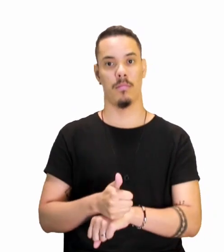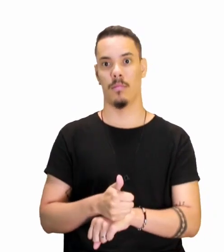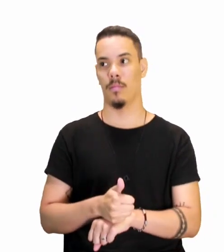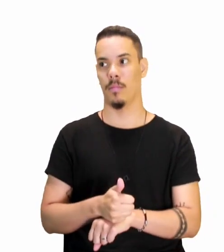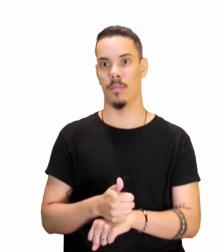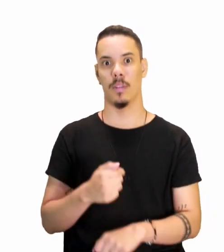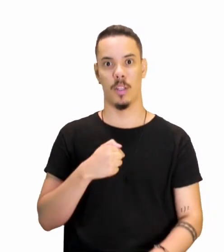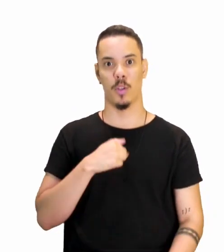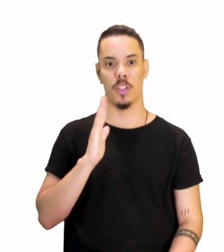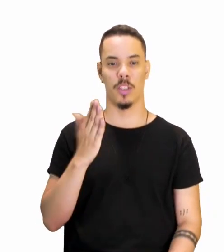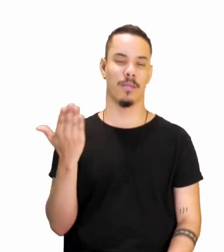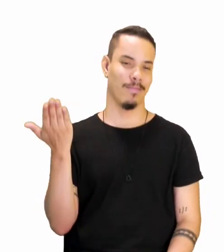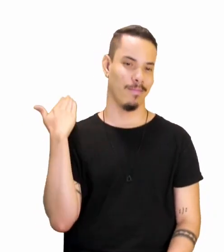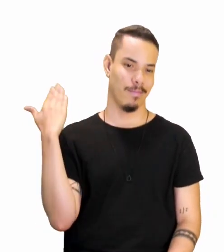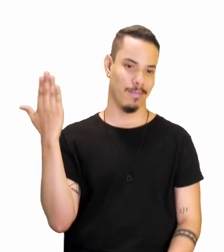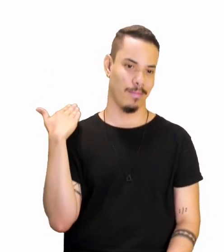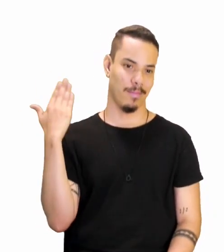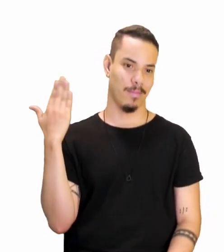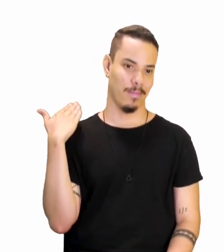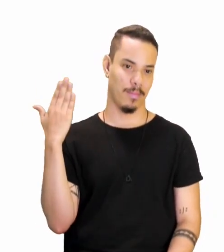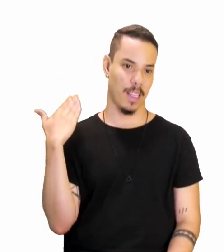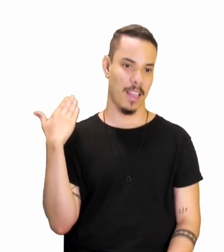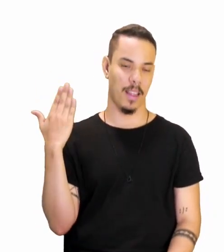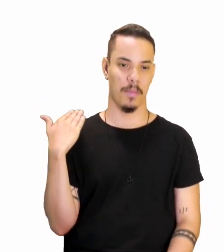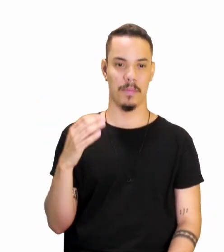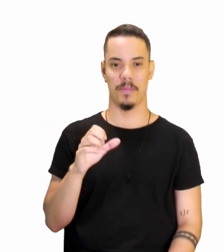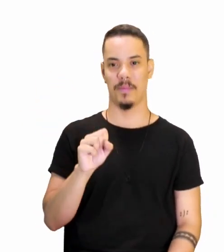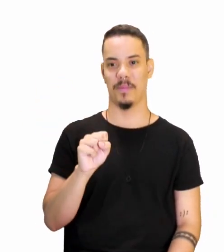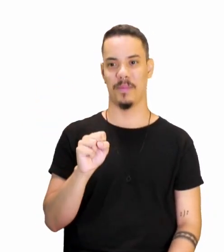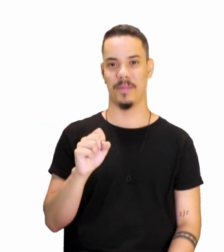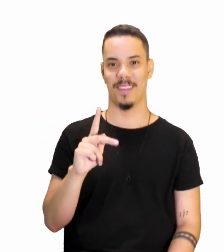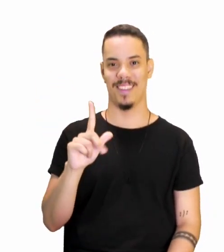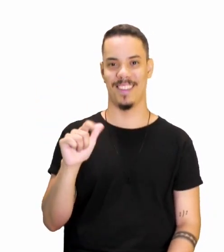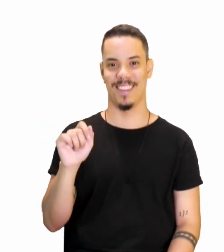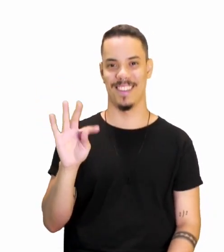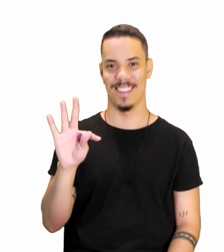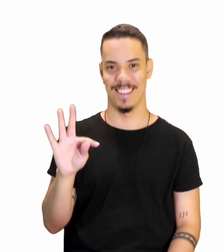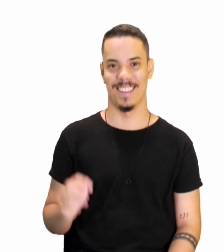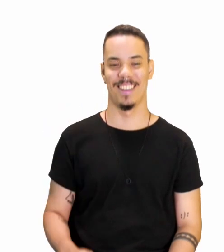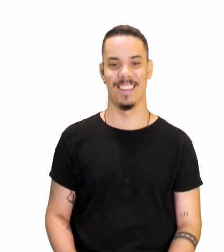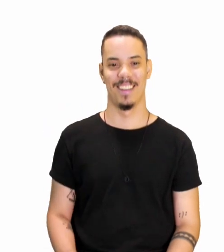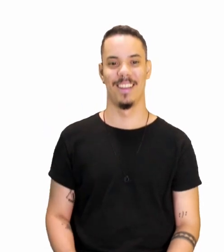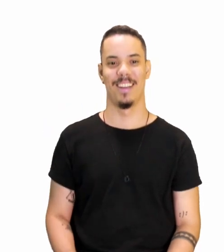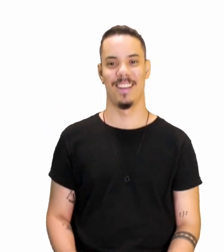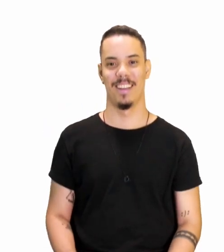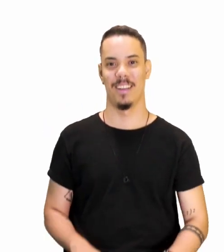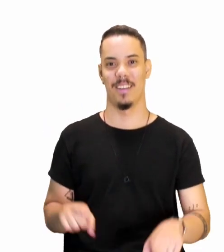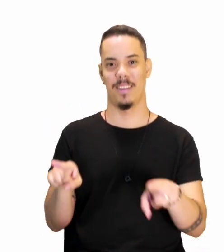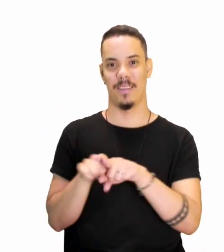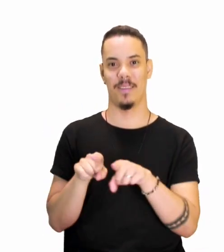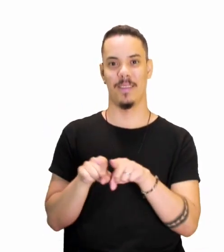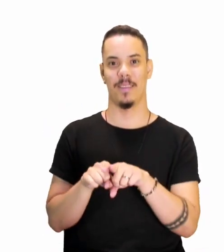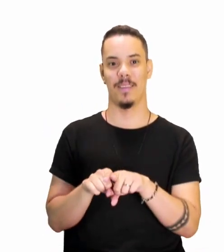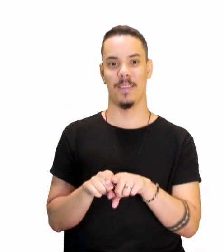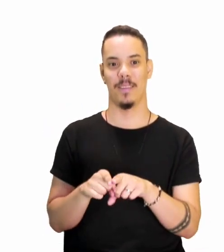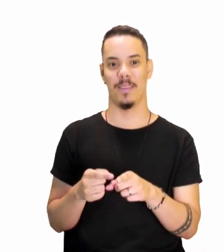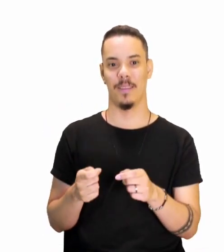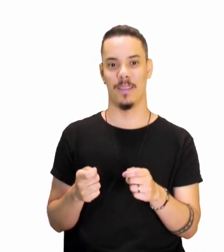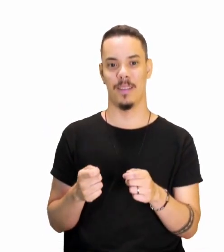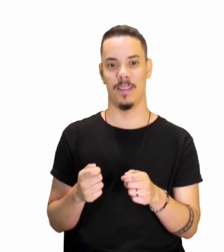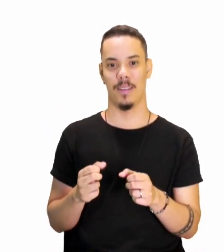que eu tive há muito tempo, o Esquilate. Poderia colocar também, né, o Cateta e